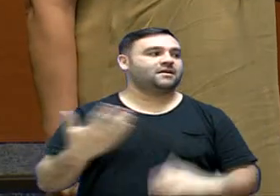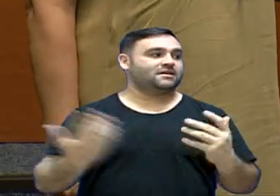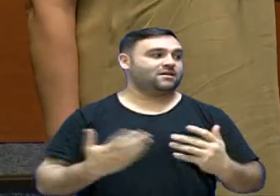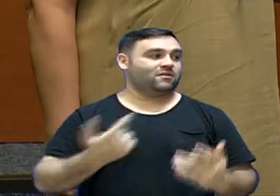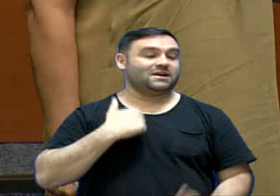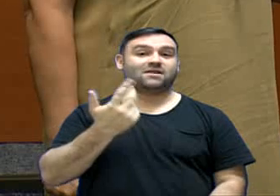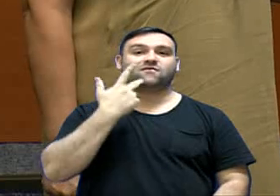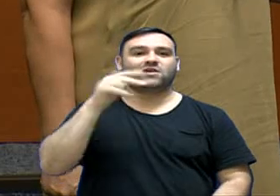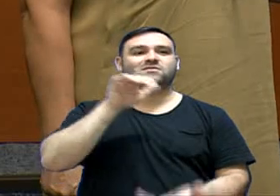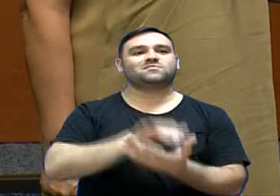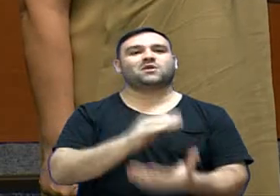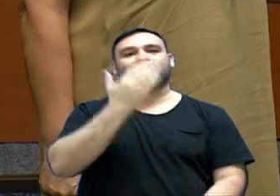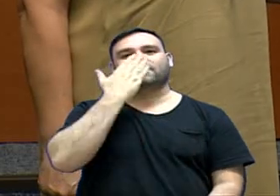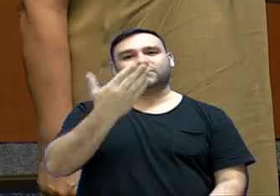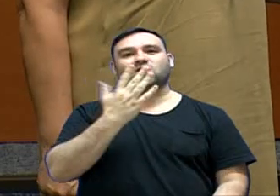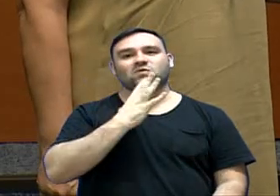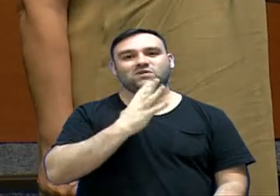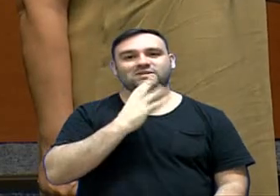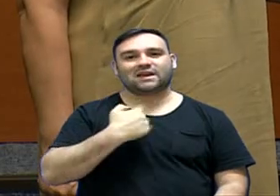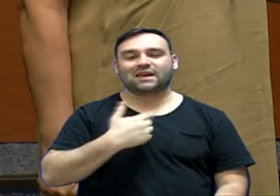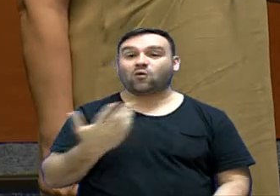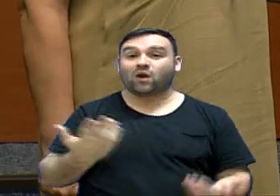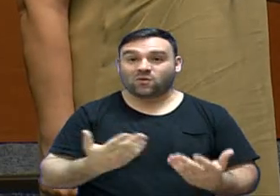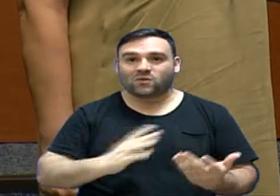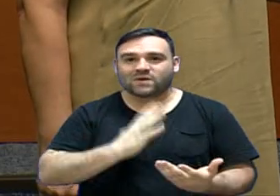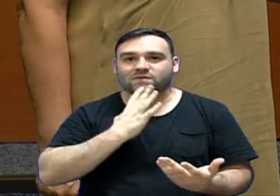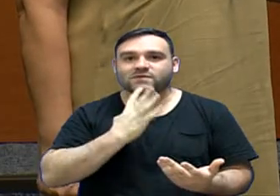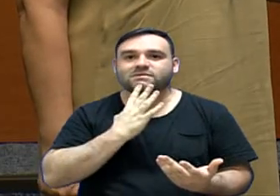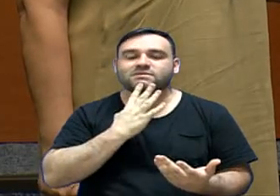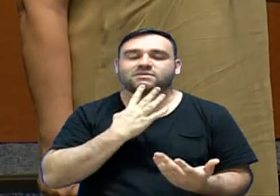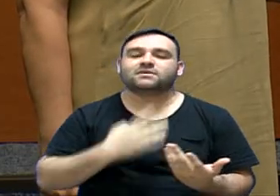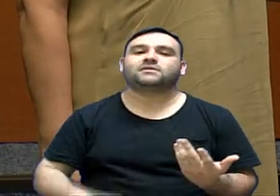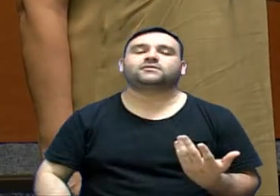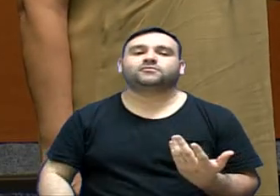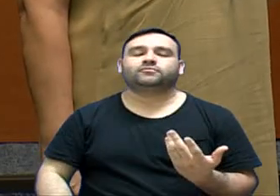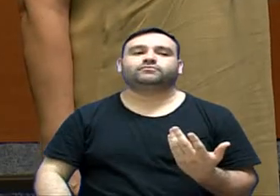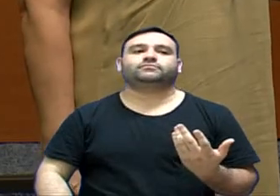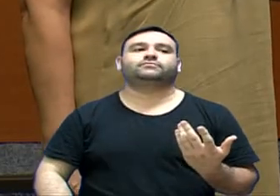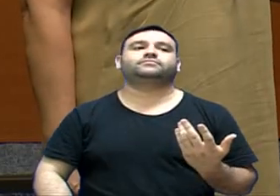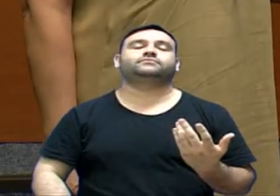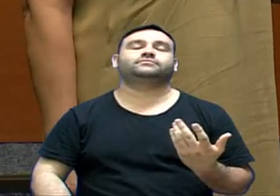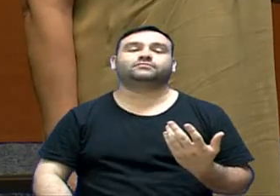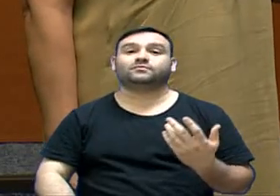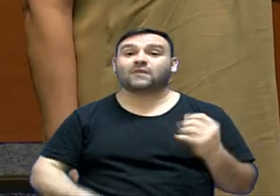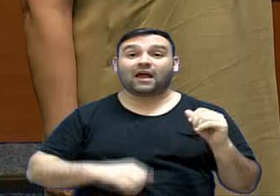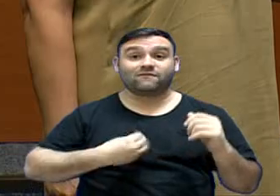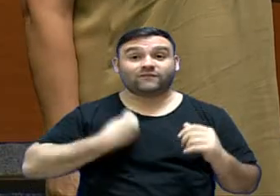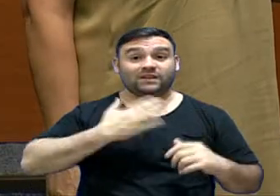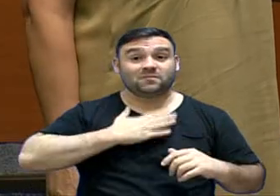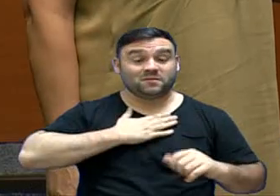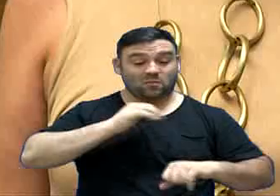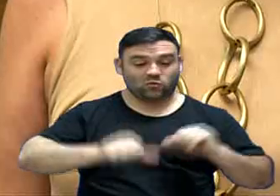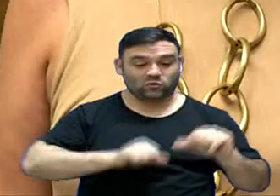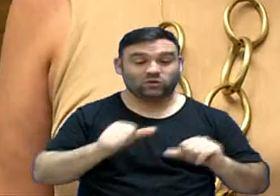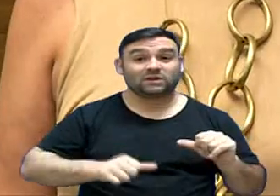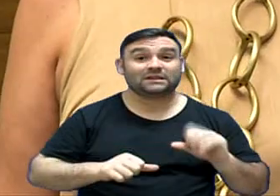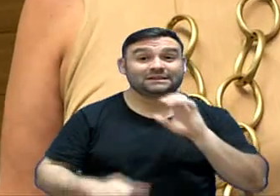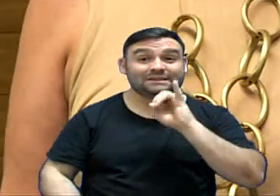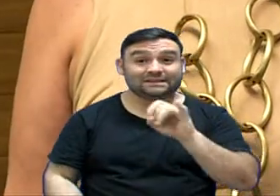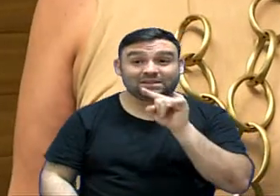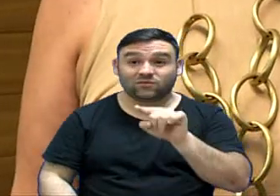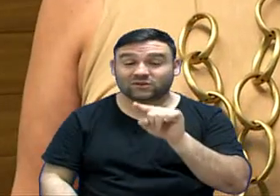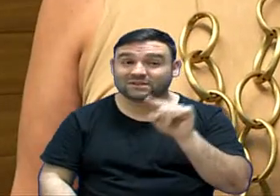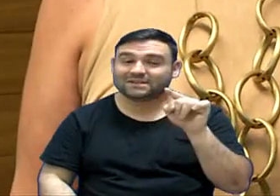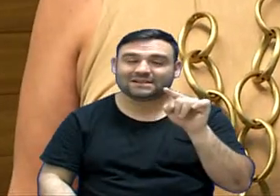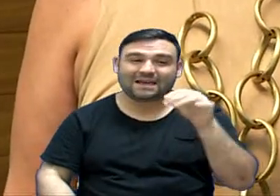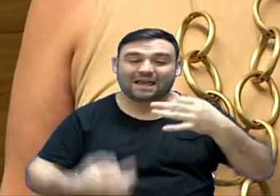presença da esposa do senhor, que conheço agora, tenho a honra de conhecer agora, o senhor mudou a minha vida. Se o senhor não tivesse